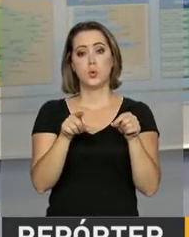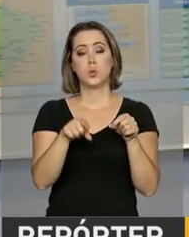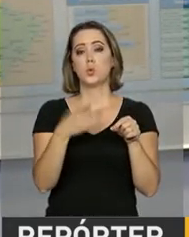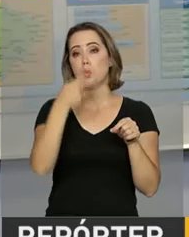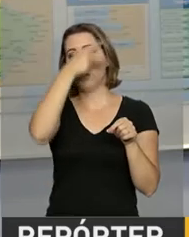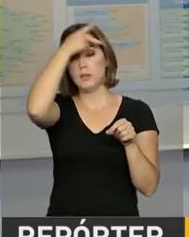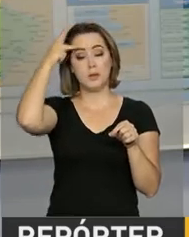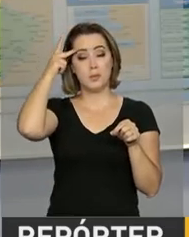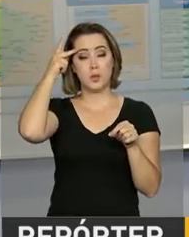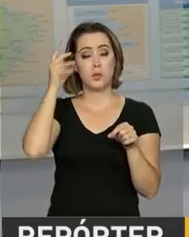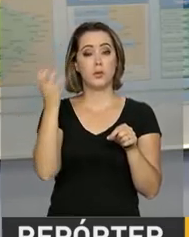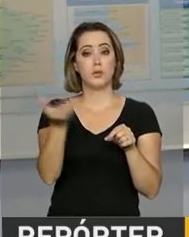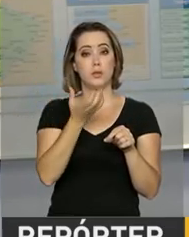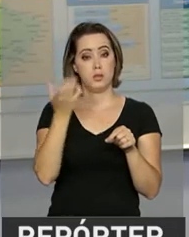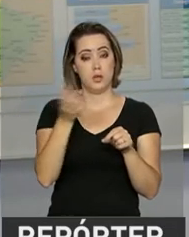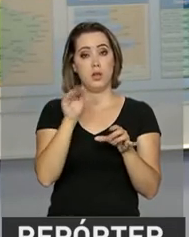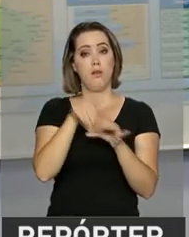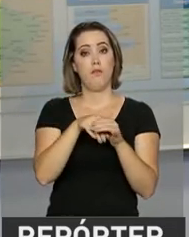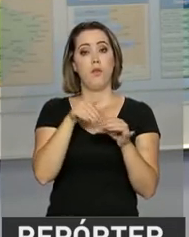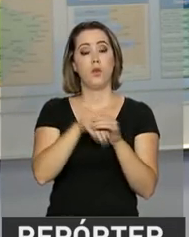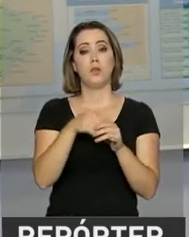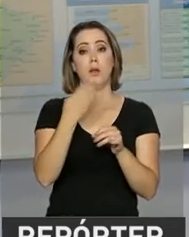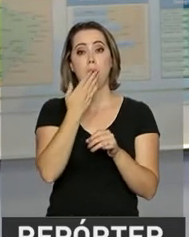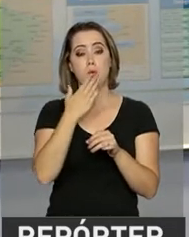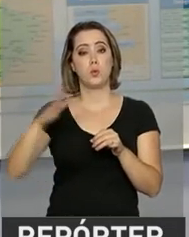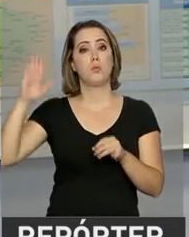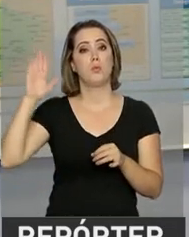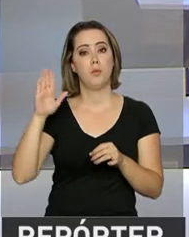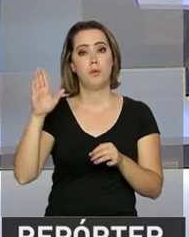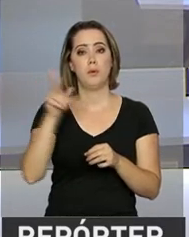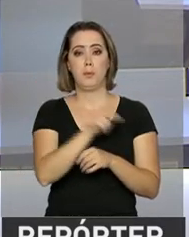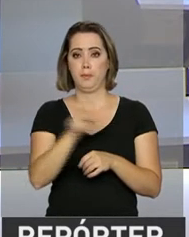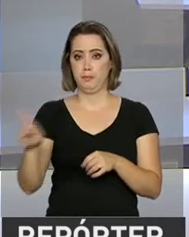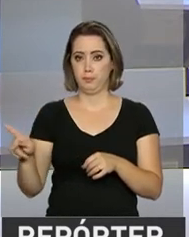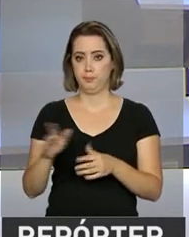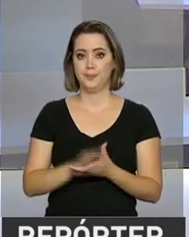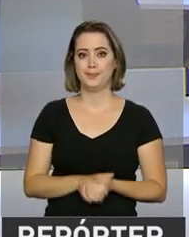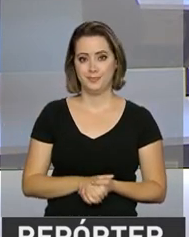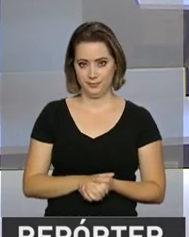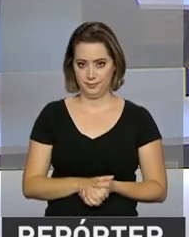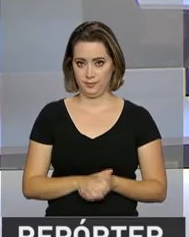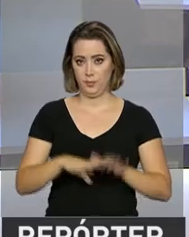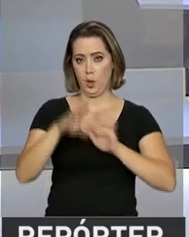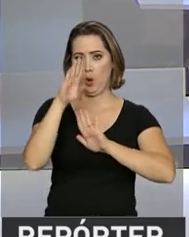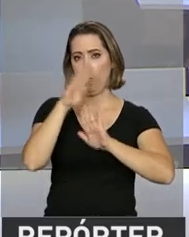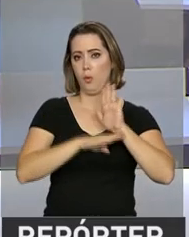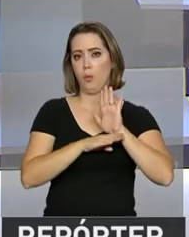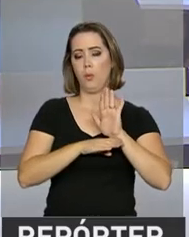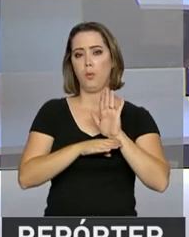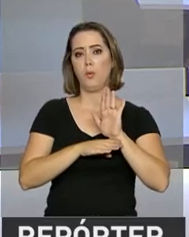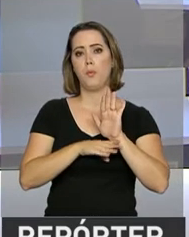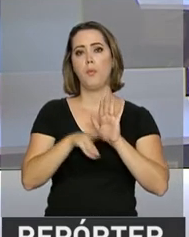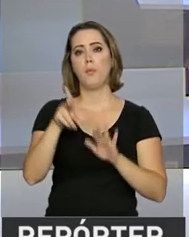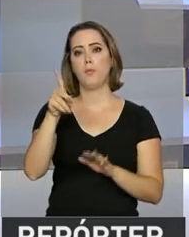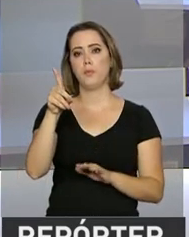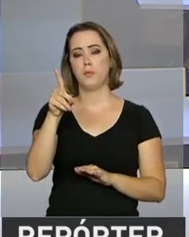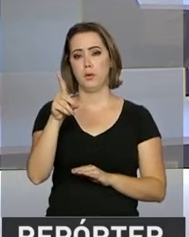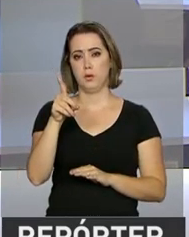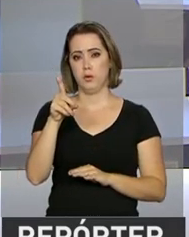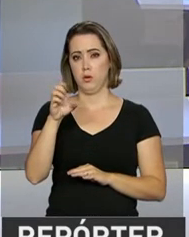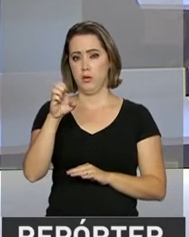nas eleições presidenciais e e isso é muito importante o programa gerador da declaração do imposto